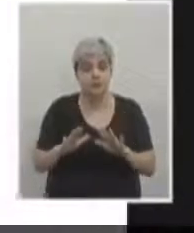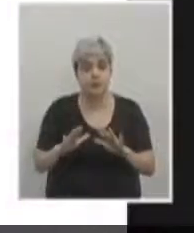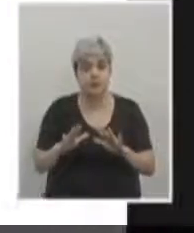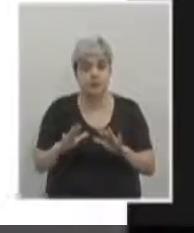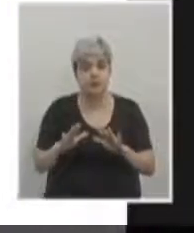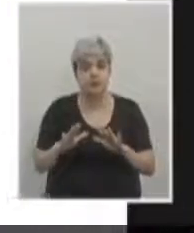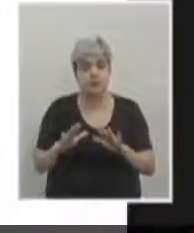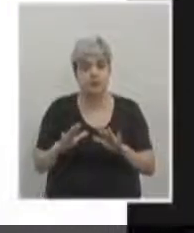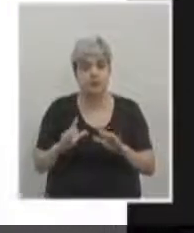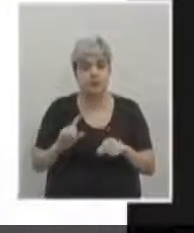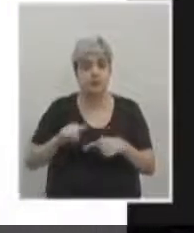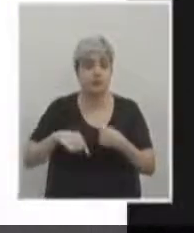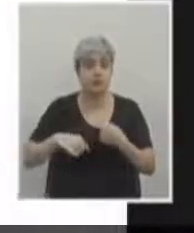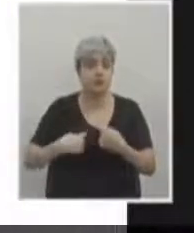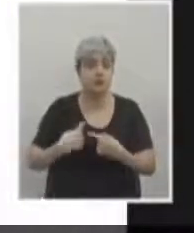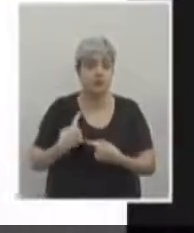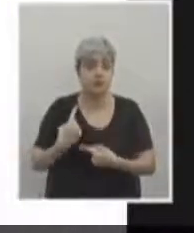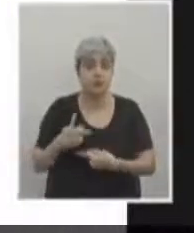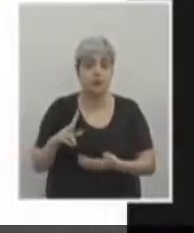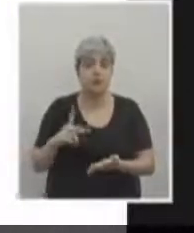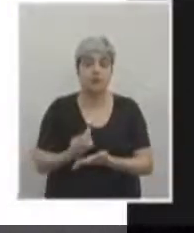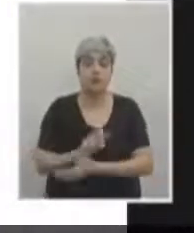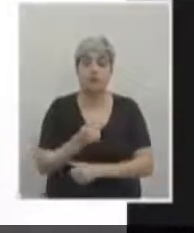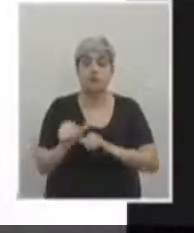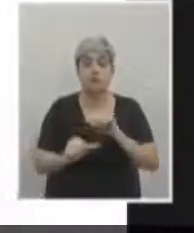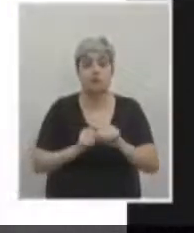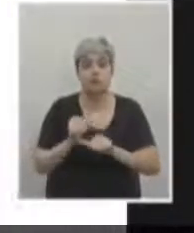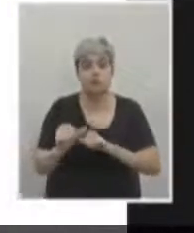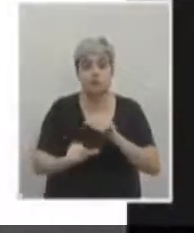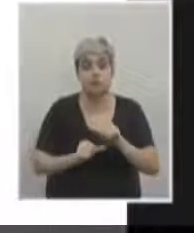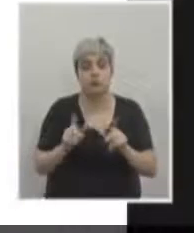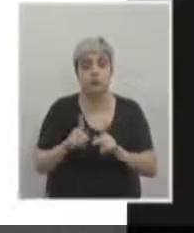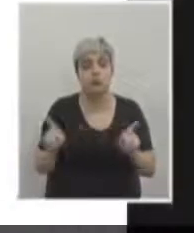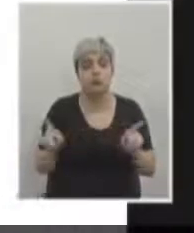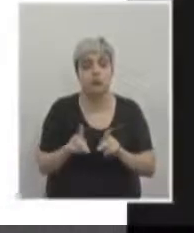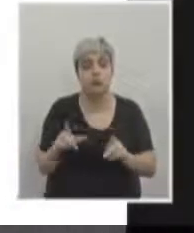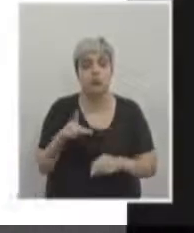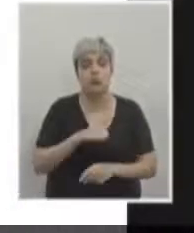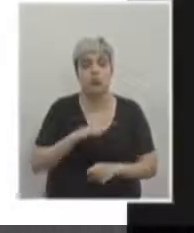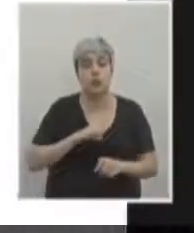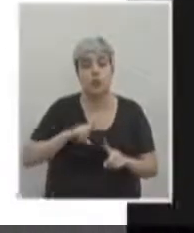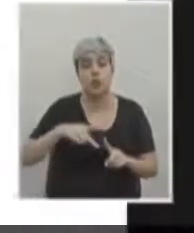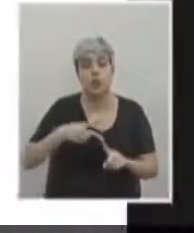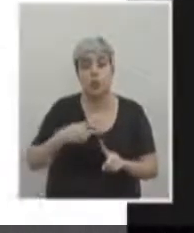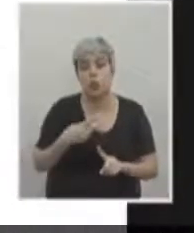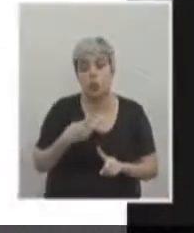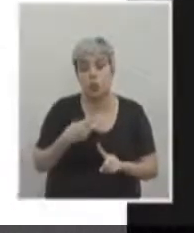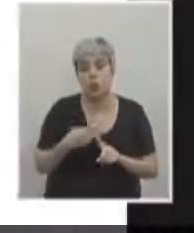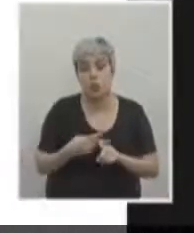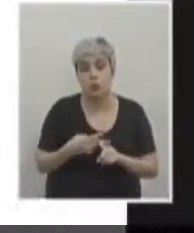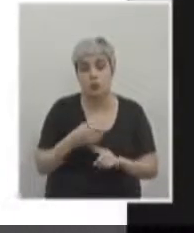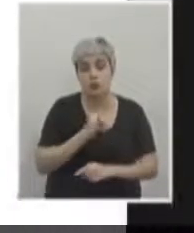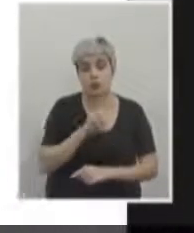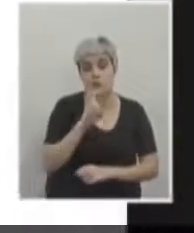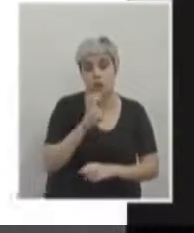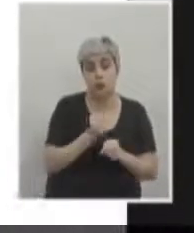foi previdenciária. Por quê? Aquele professor que tinha dobra de turno, com 5 anos, ele tinha